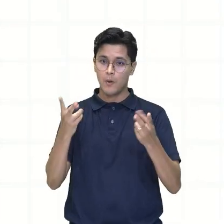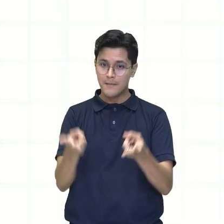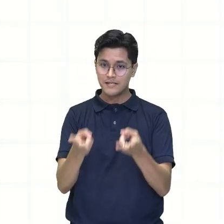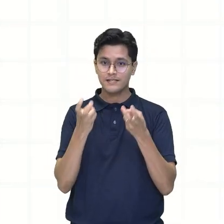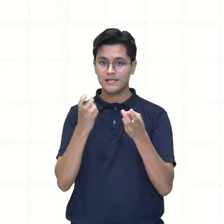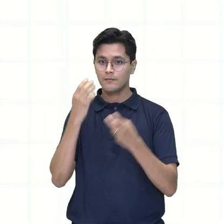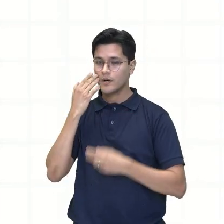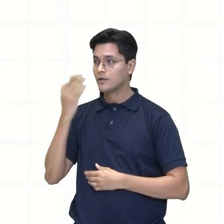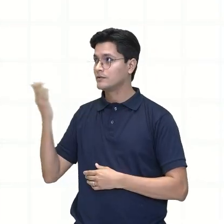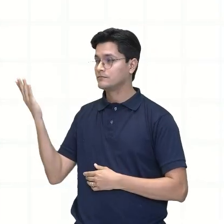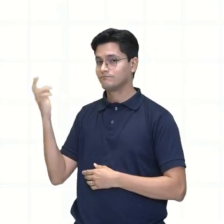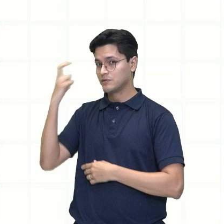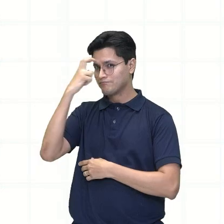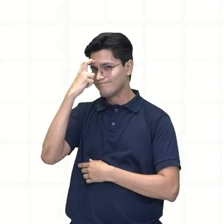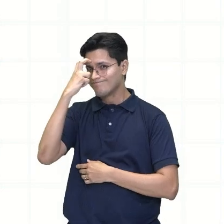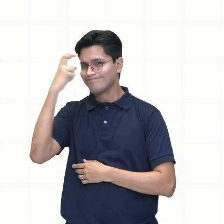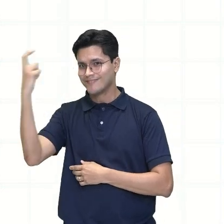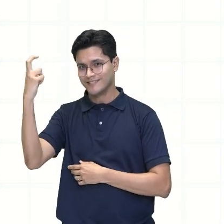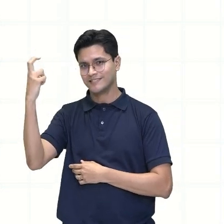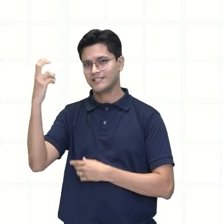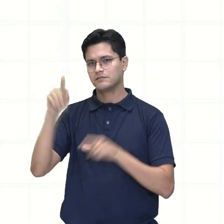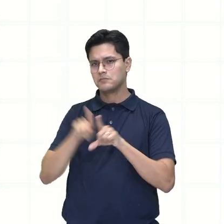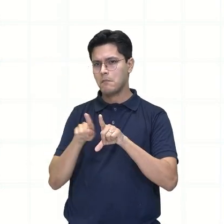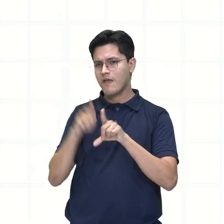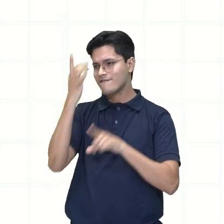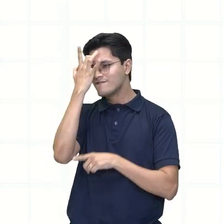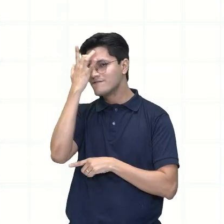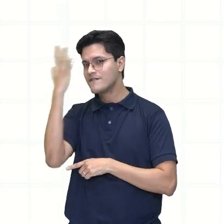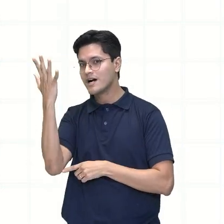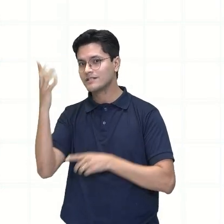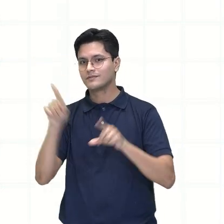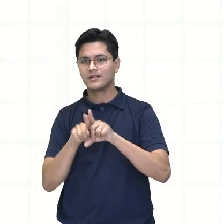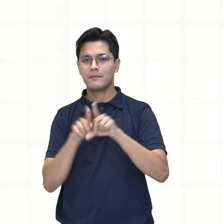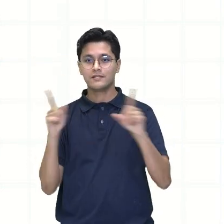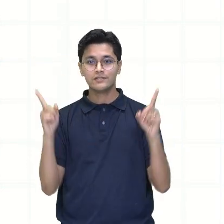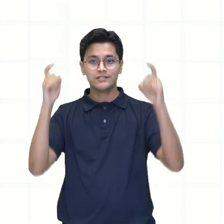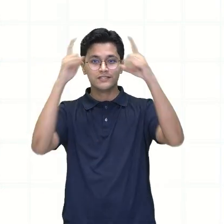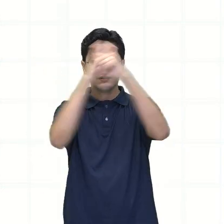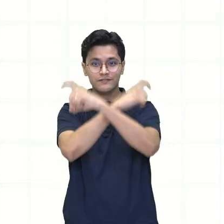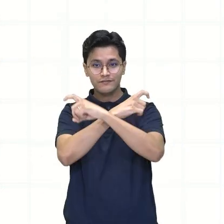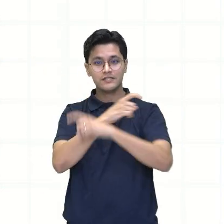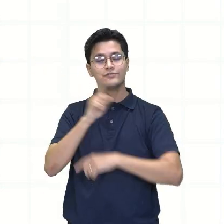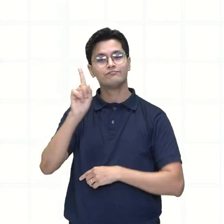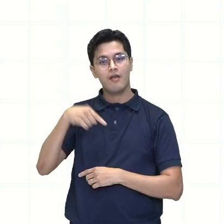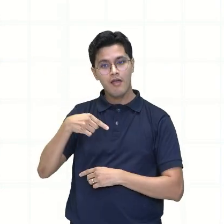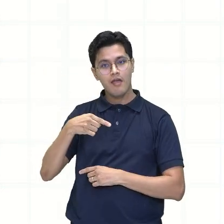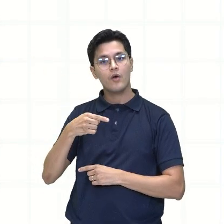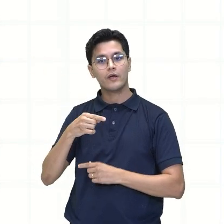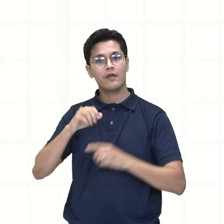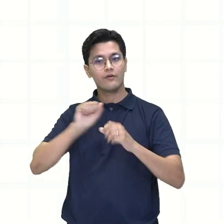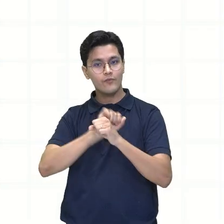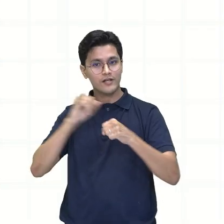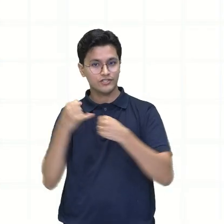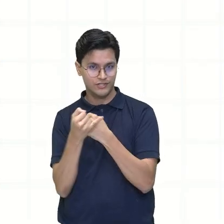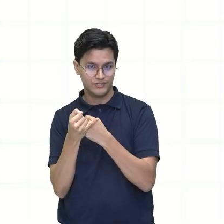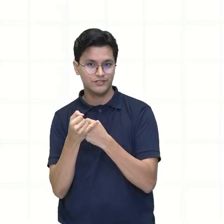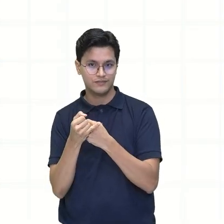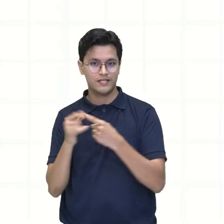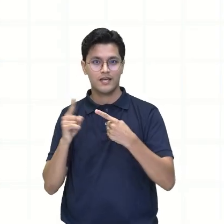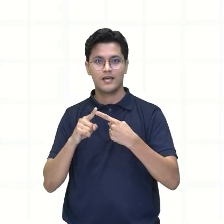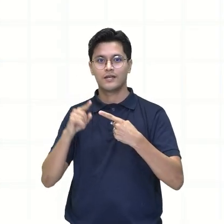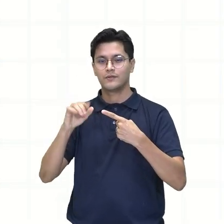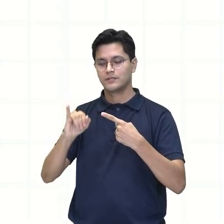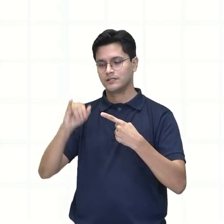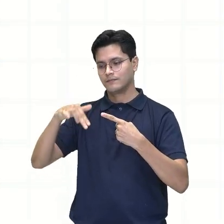tá? Fácil e difícil são os nossos adjetivos. E aí, nós fomos